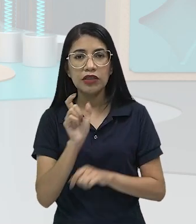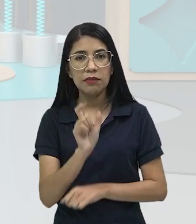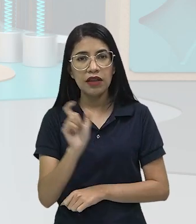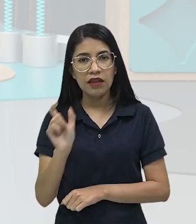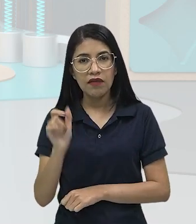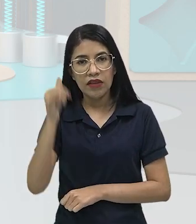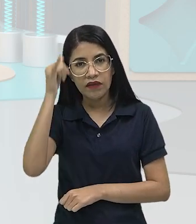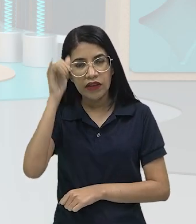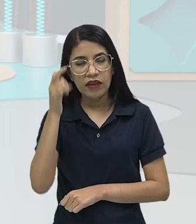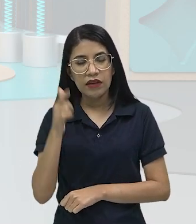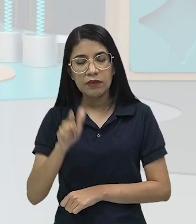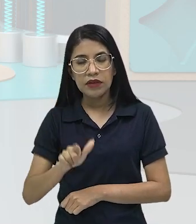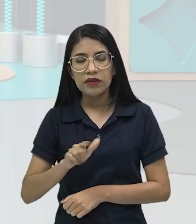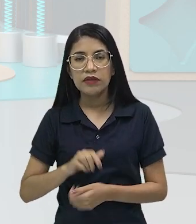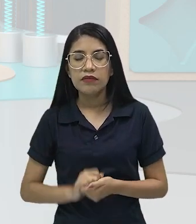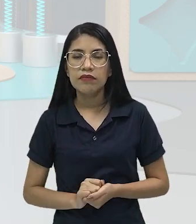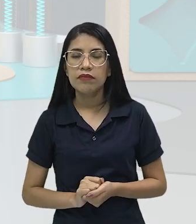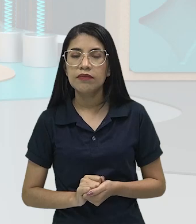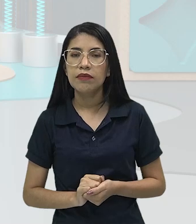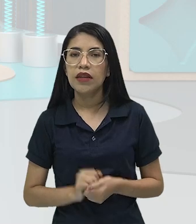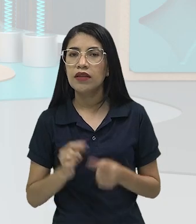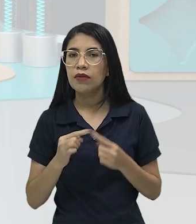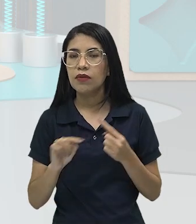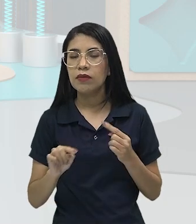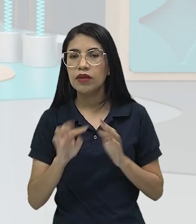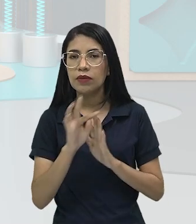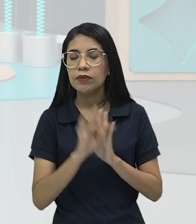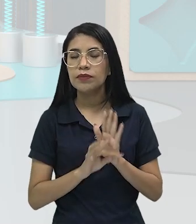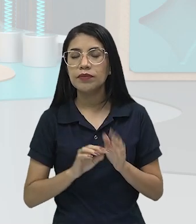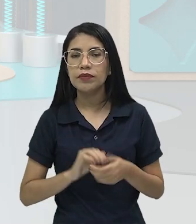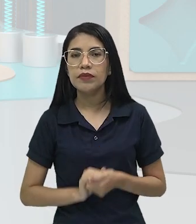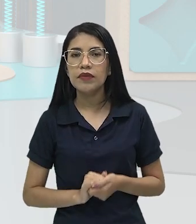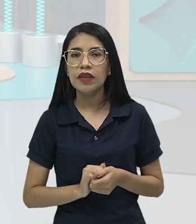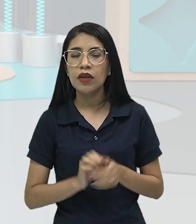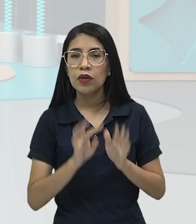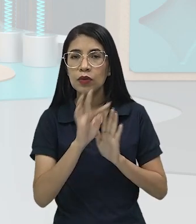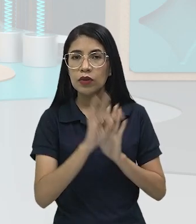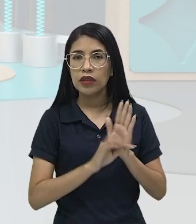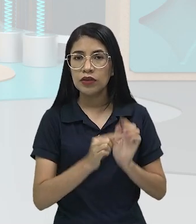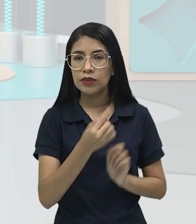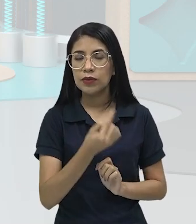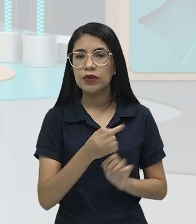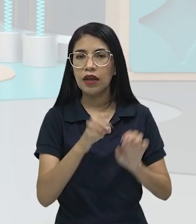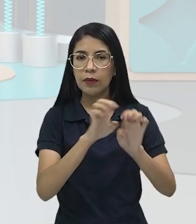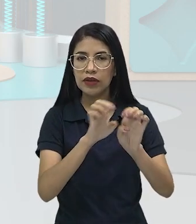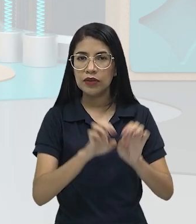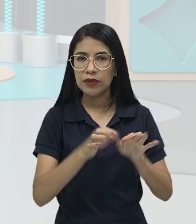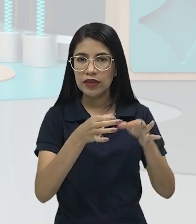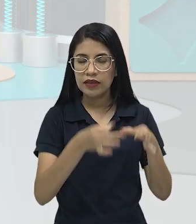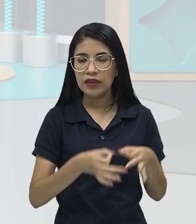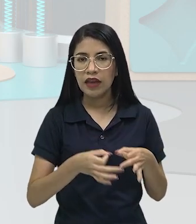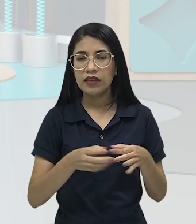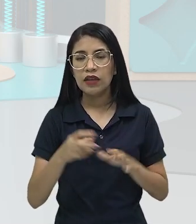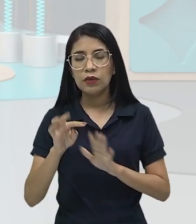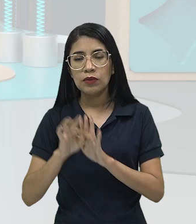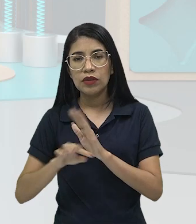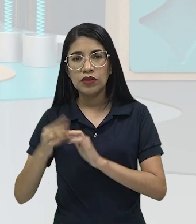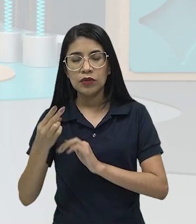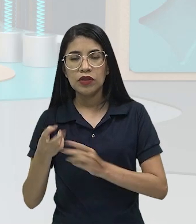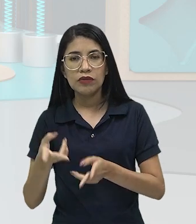termos. Isso não é um texto adequado. Se lá no primeiro a gente tinha uma progressão adequada, no segundo a gente já